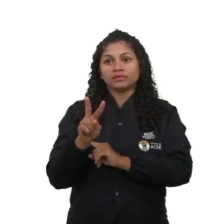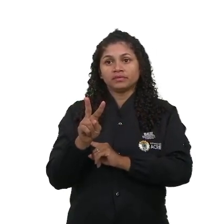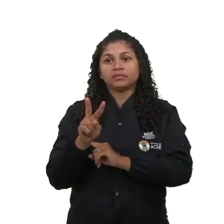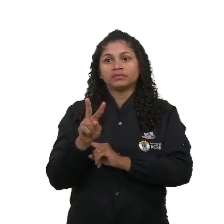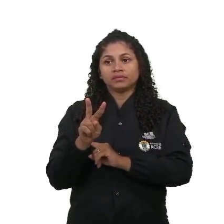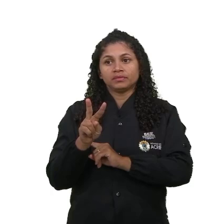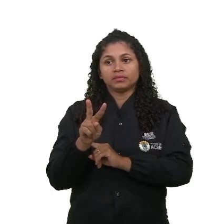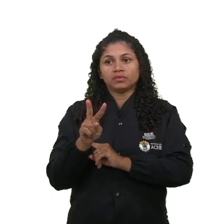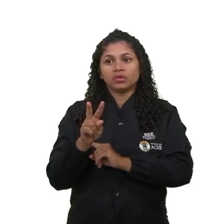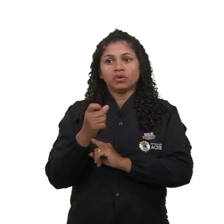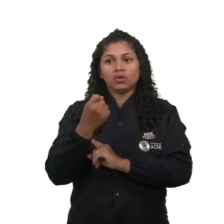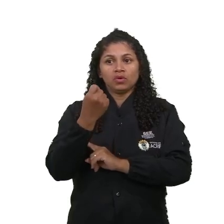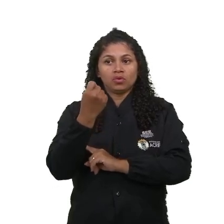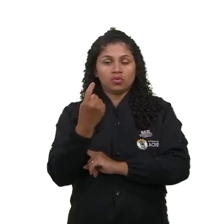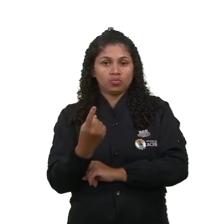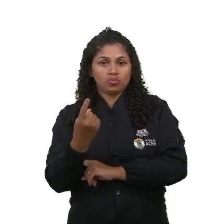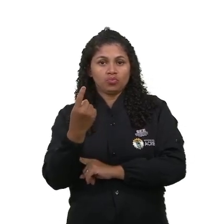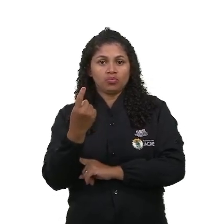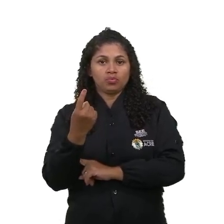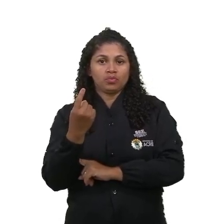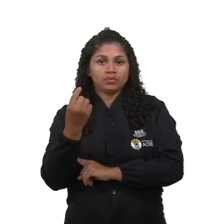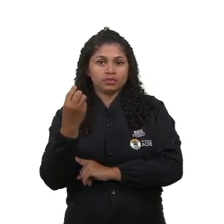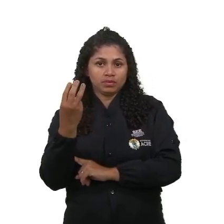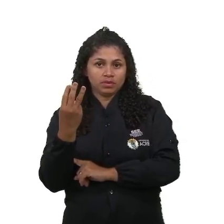3 e 2.